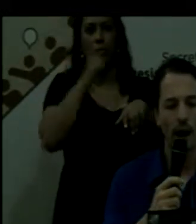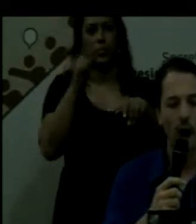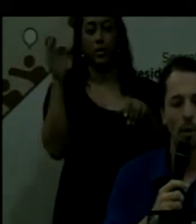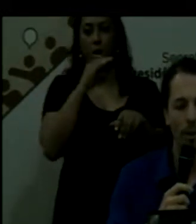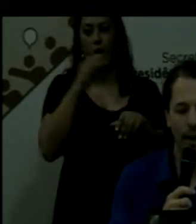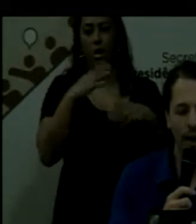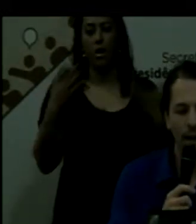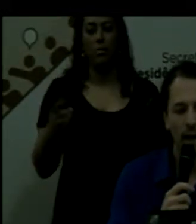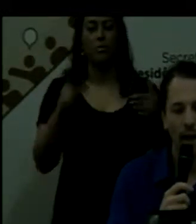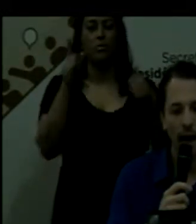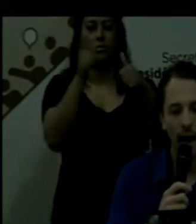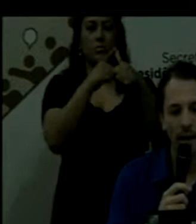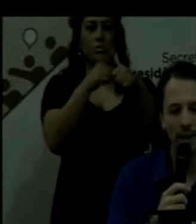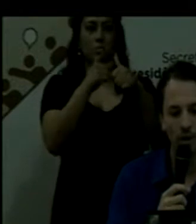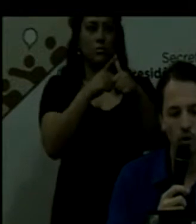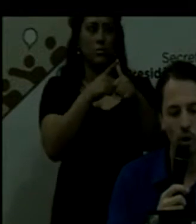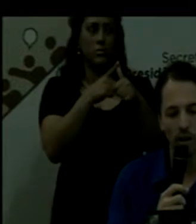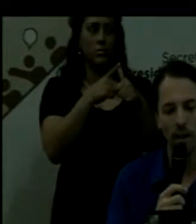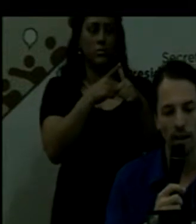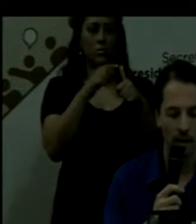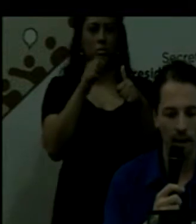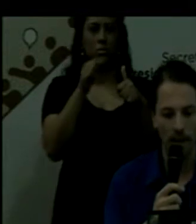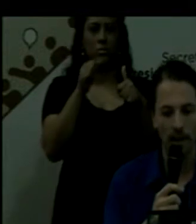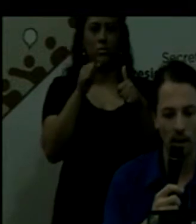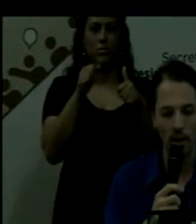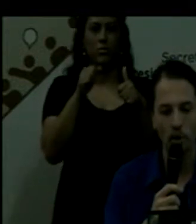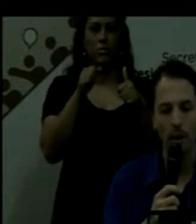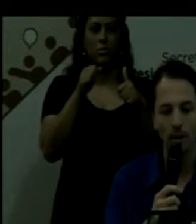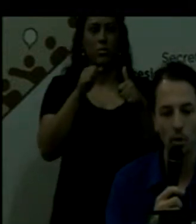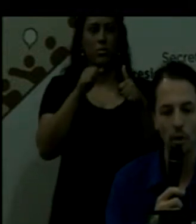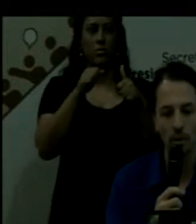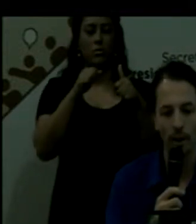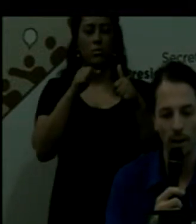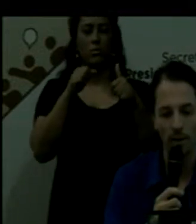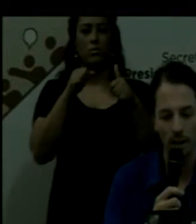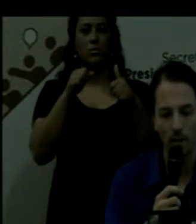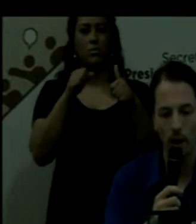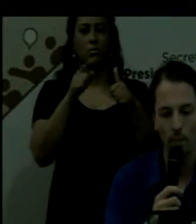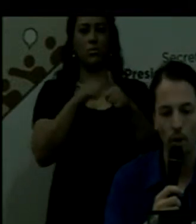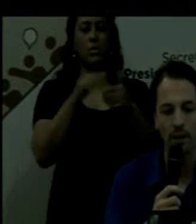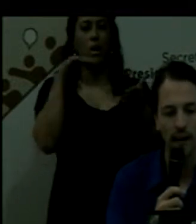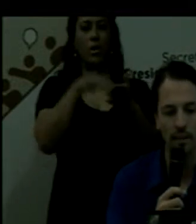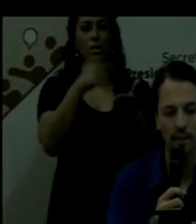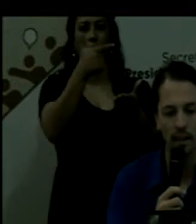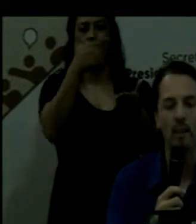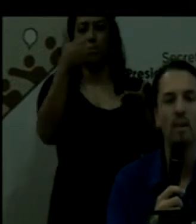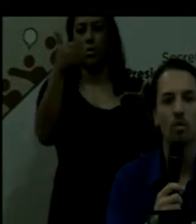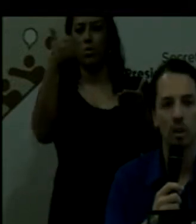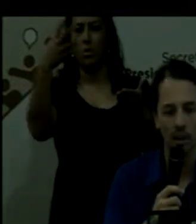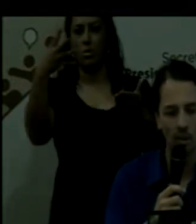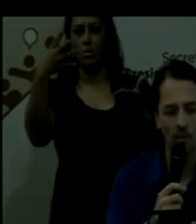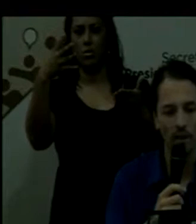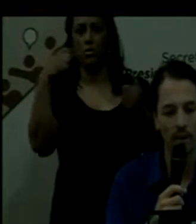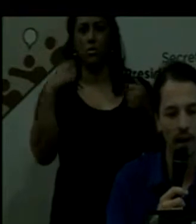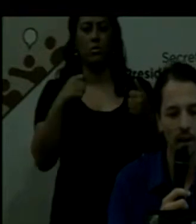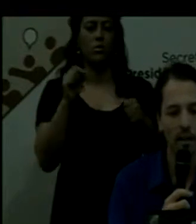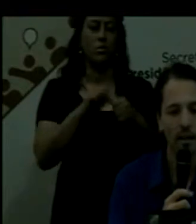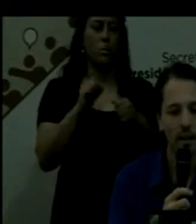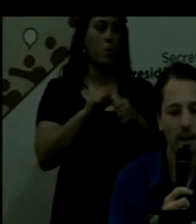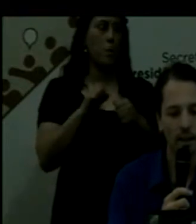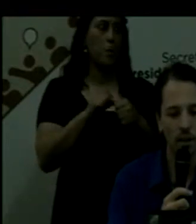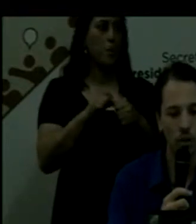correta, né? A primeira das ações que seriam até 2014 para ser priorizadas, né, no sentido de